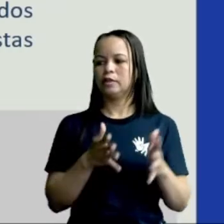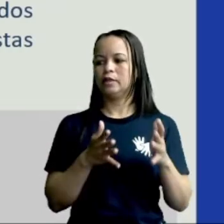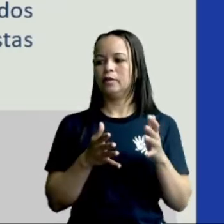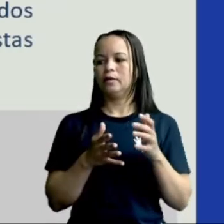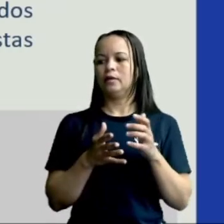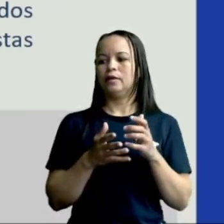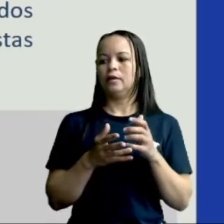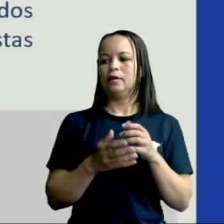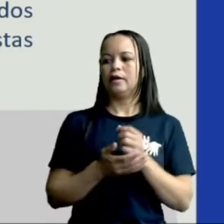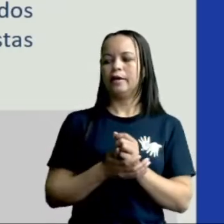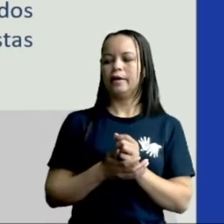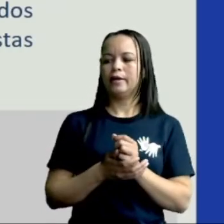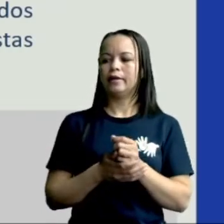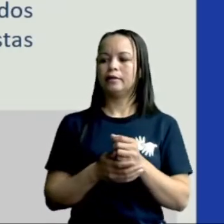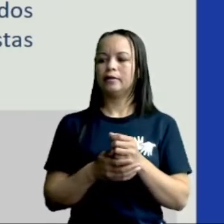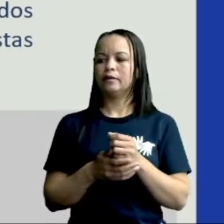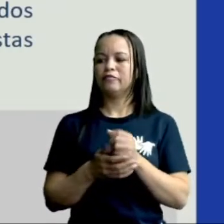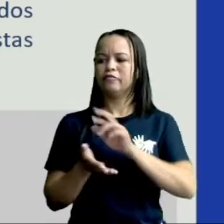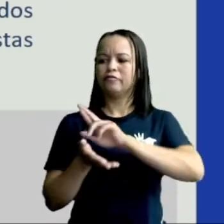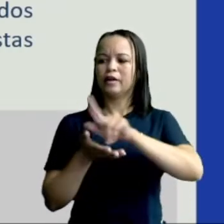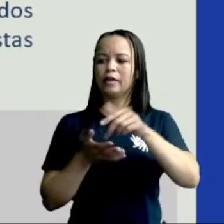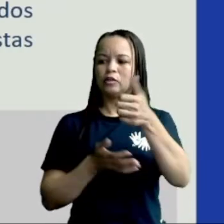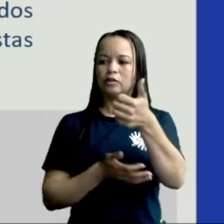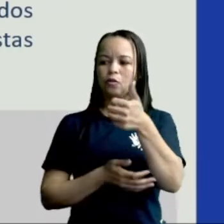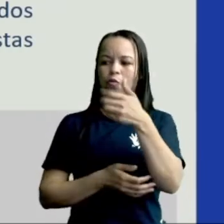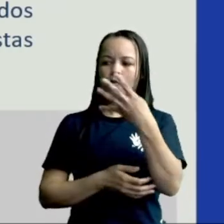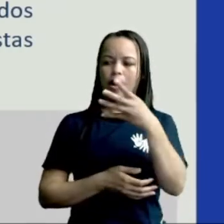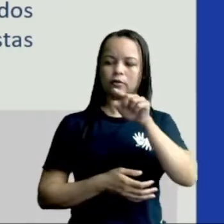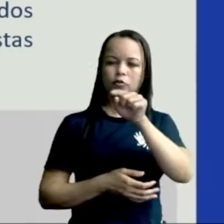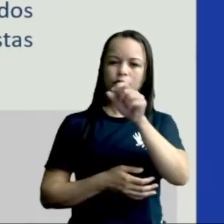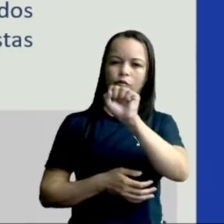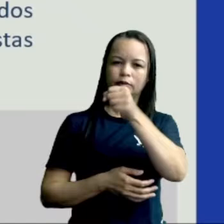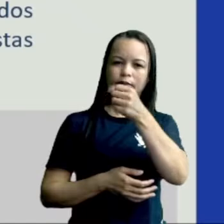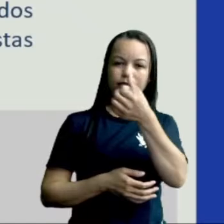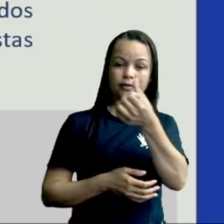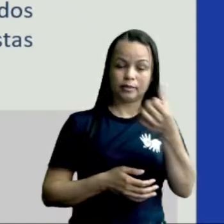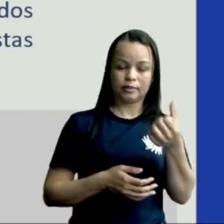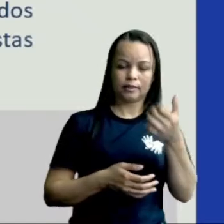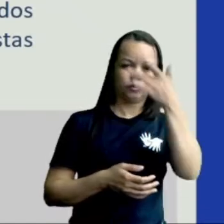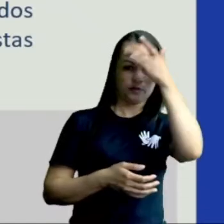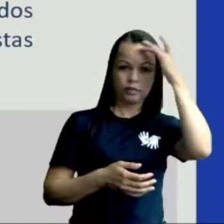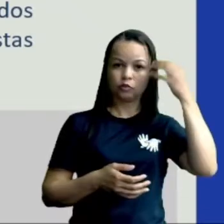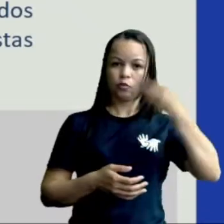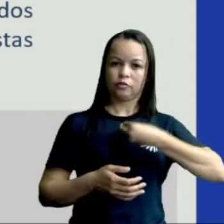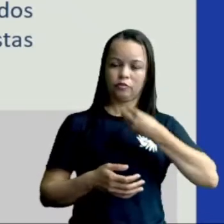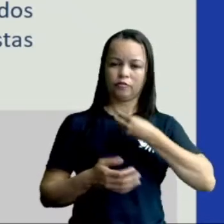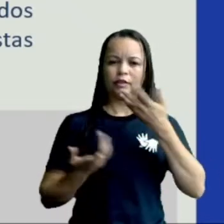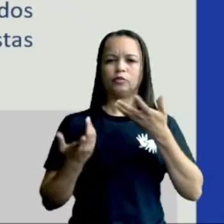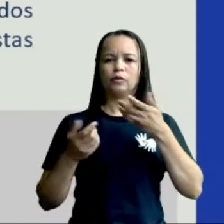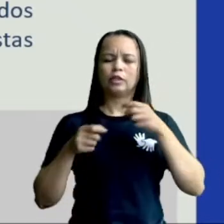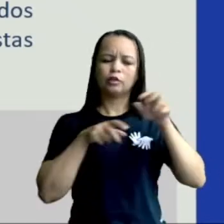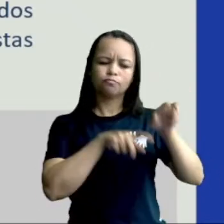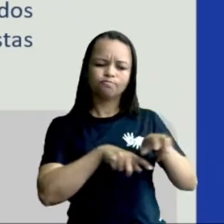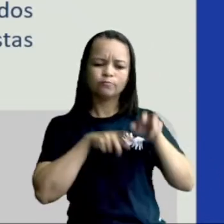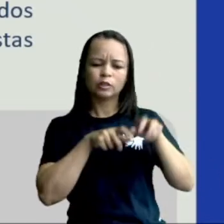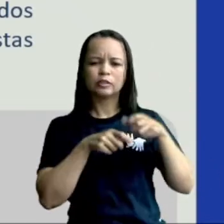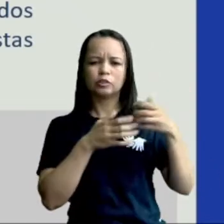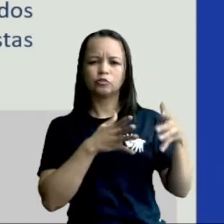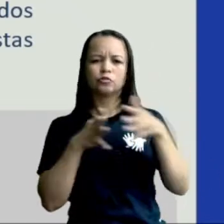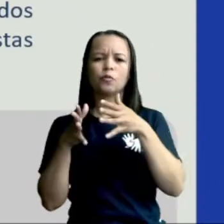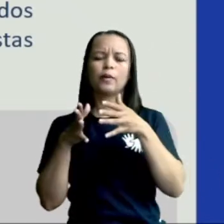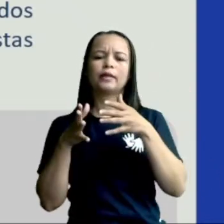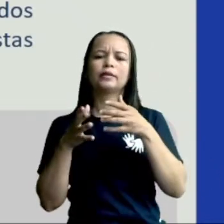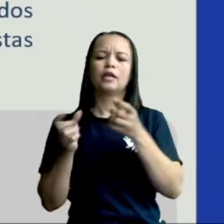feiras livres, onde os moradores fabricavam seus próprios produtos artesanalmente para atender comboios que vinham do sertão de